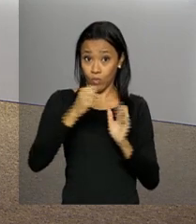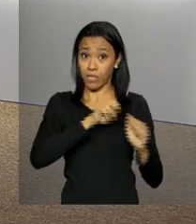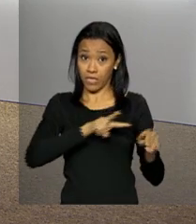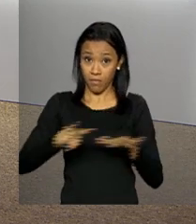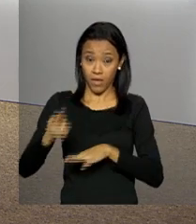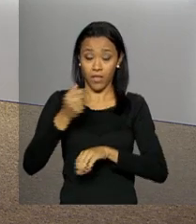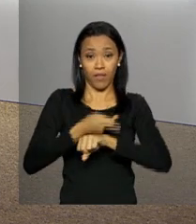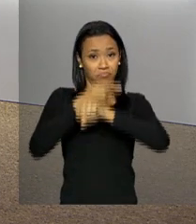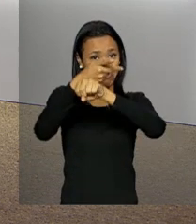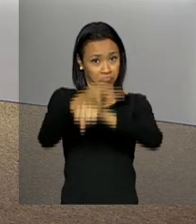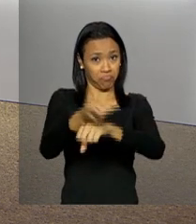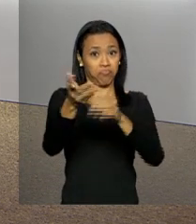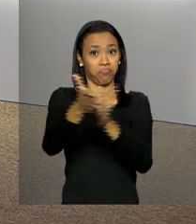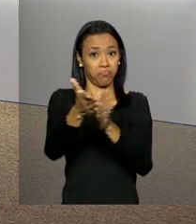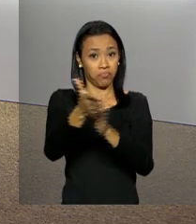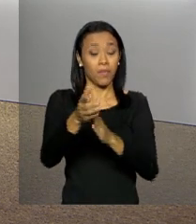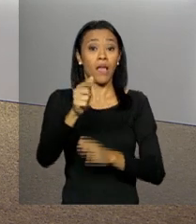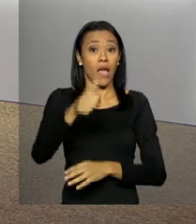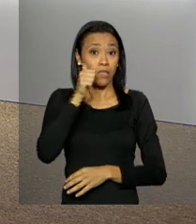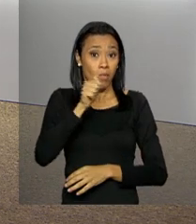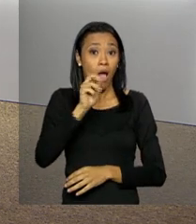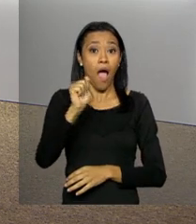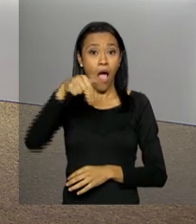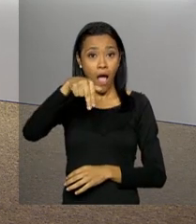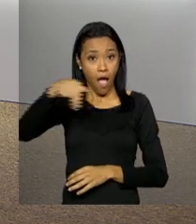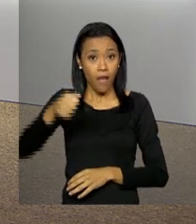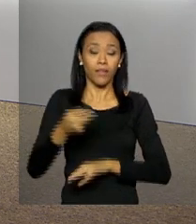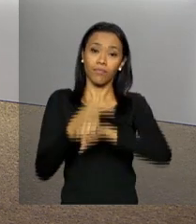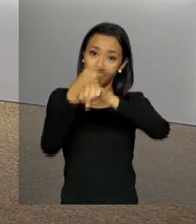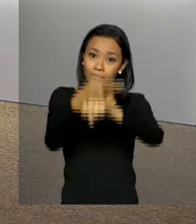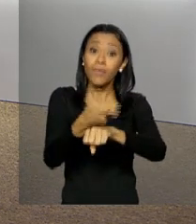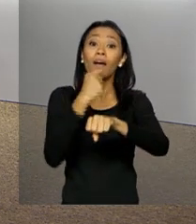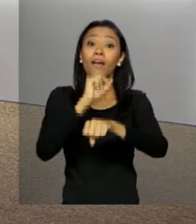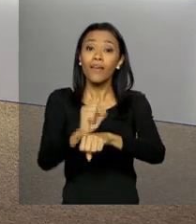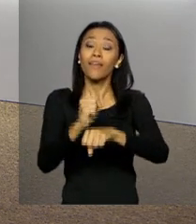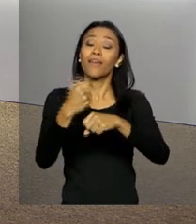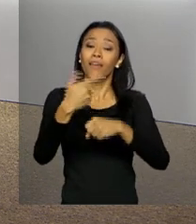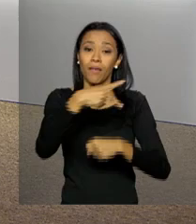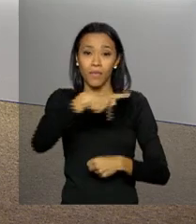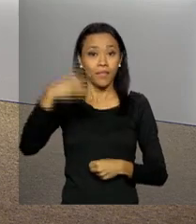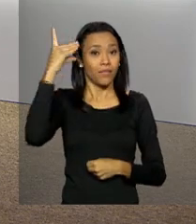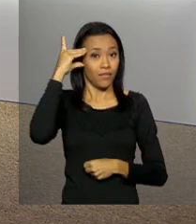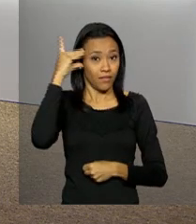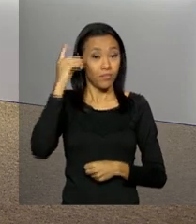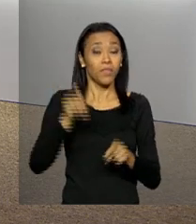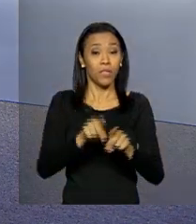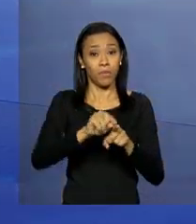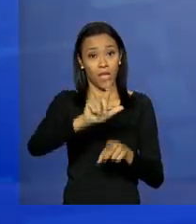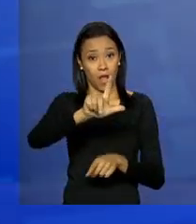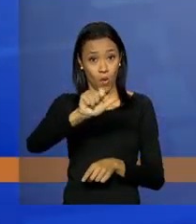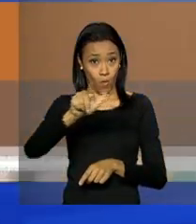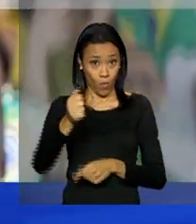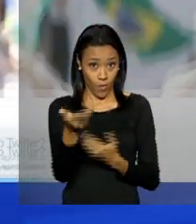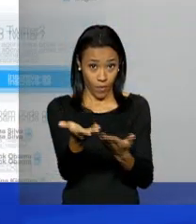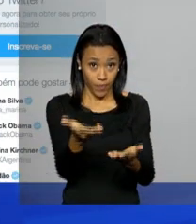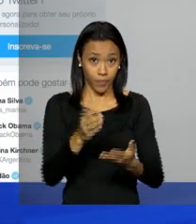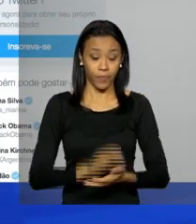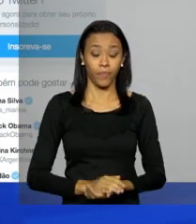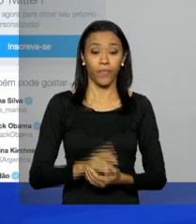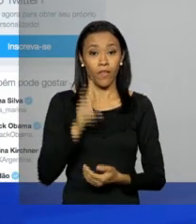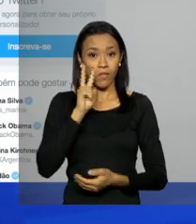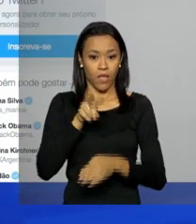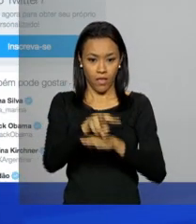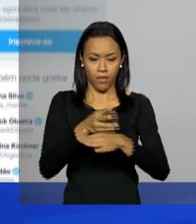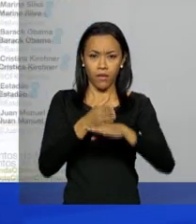ocasião muert dedicou o troféu à presidenta Dilma russeff e ao ex-presidente Lula em Post no